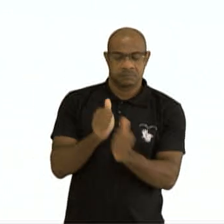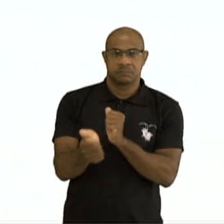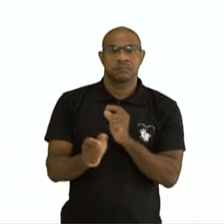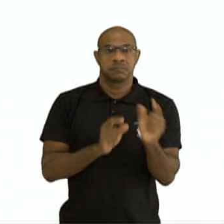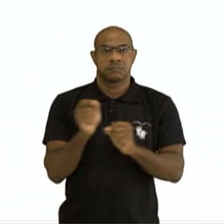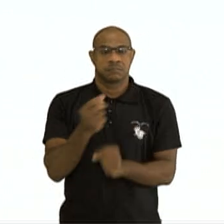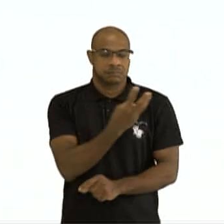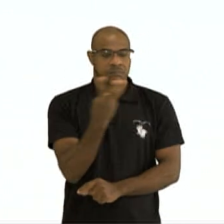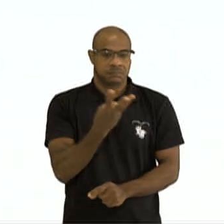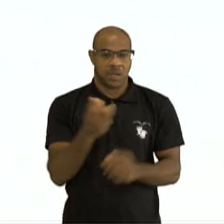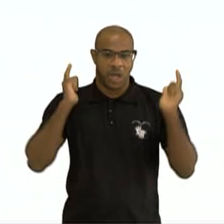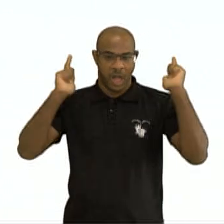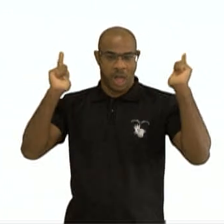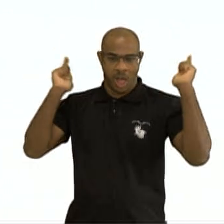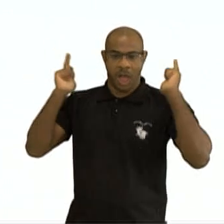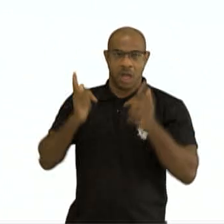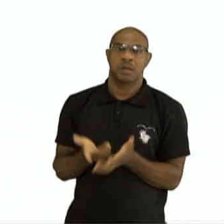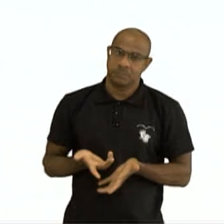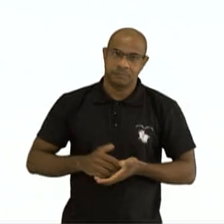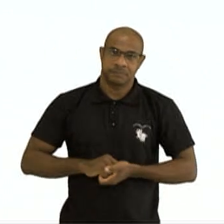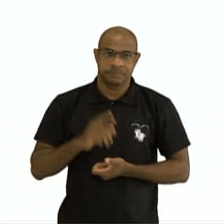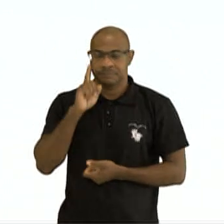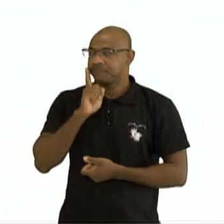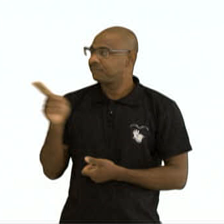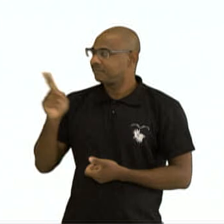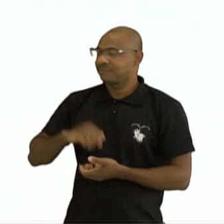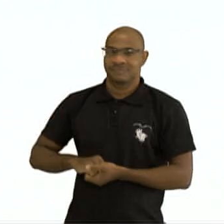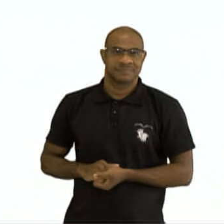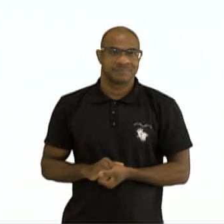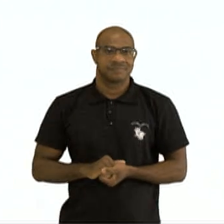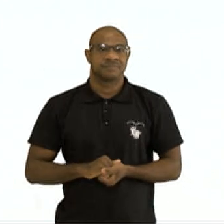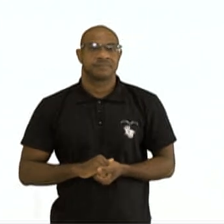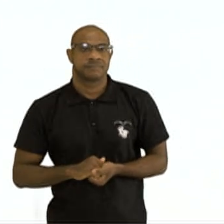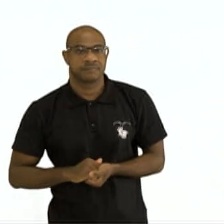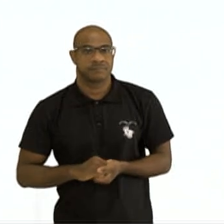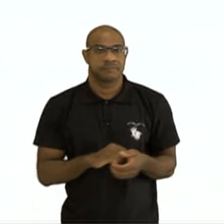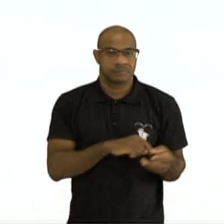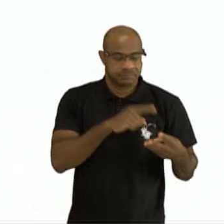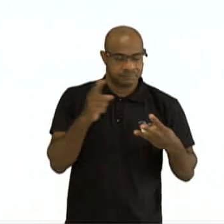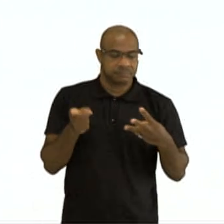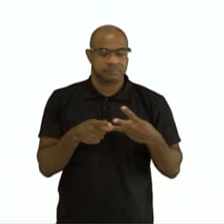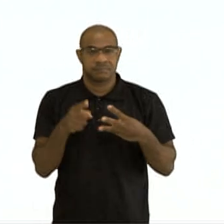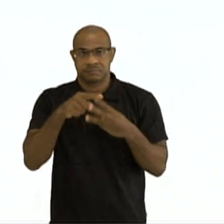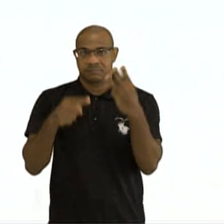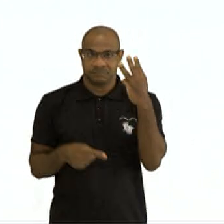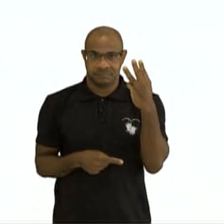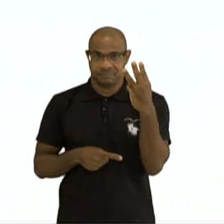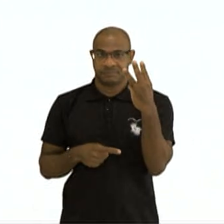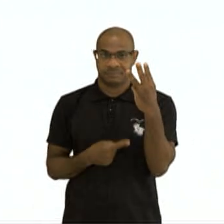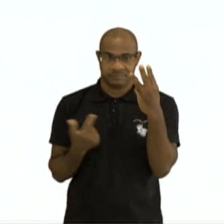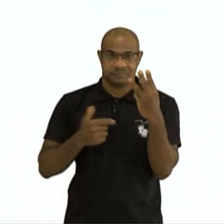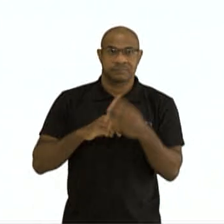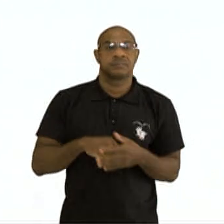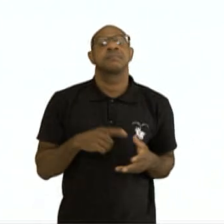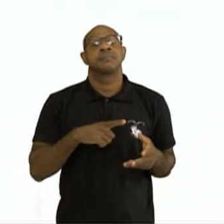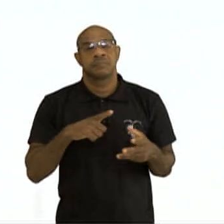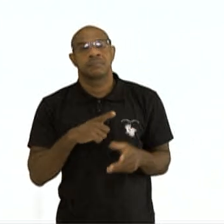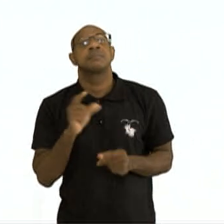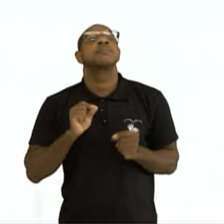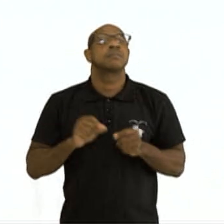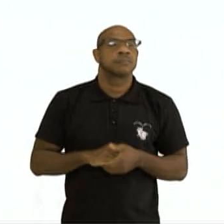esportes radicais. O skydiving, o scuba diving, que é mergulho, e o snowboarding, ok? Daí eu tenho